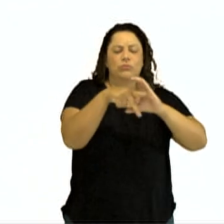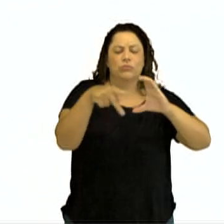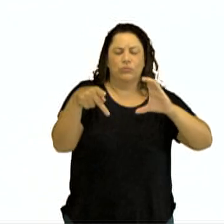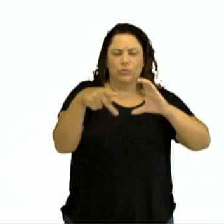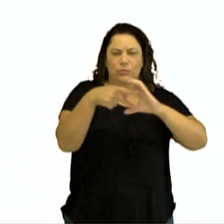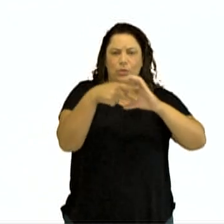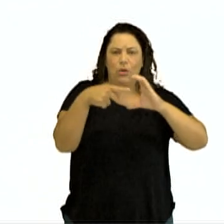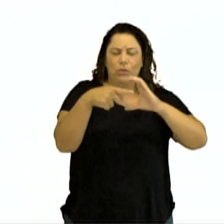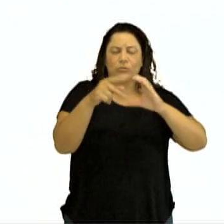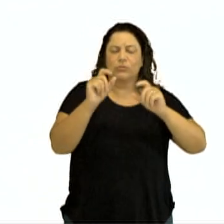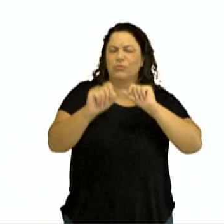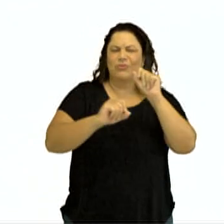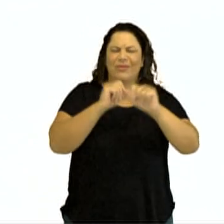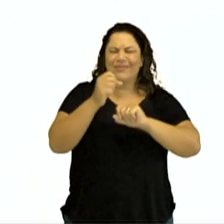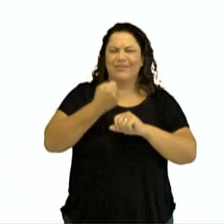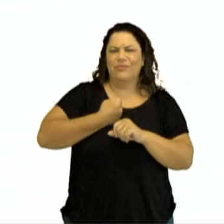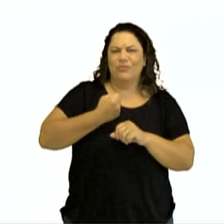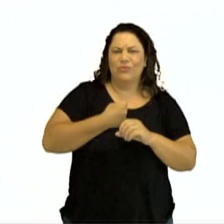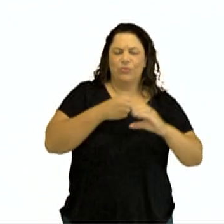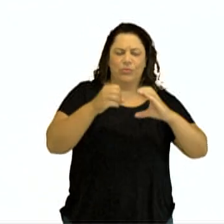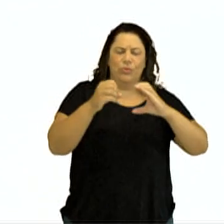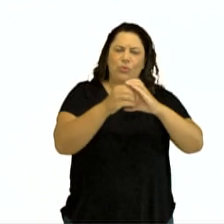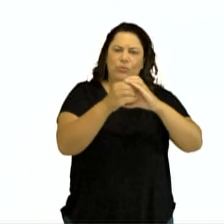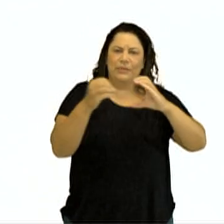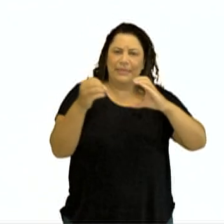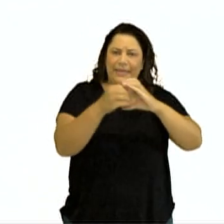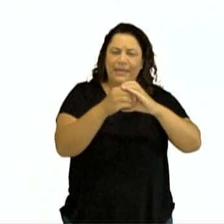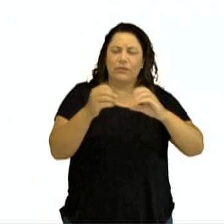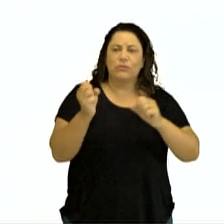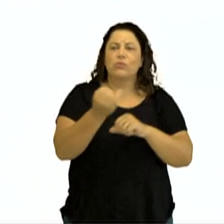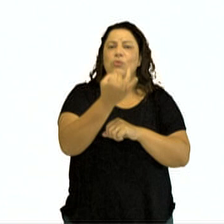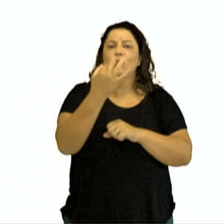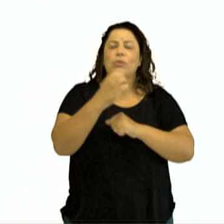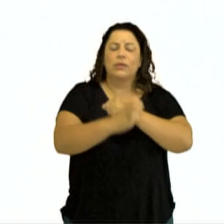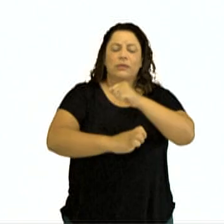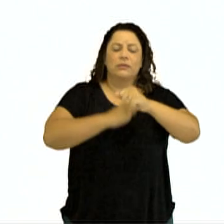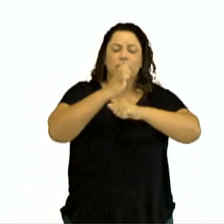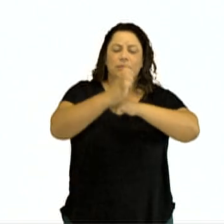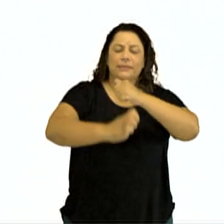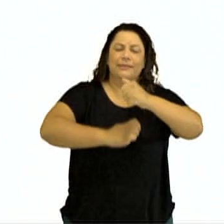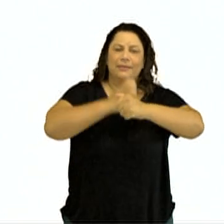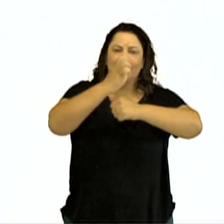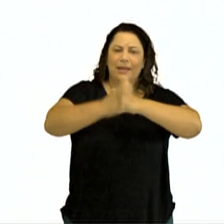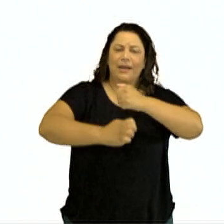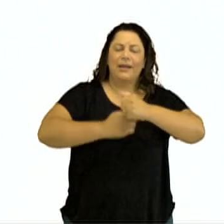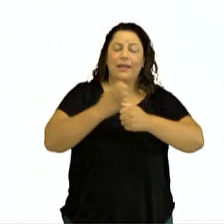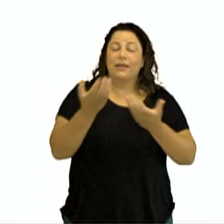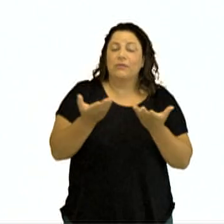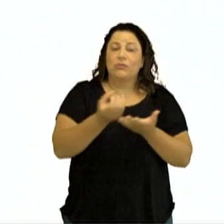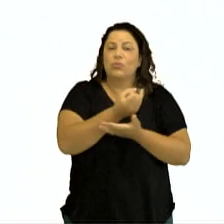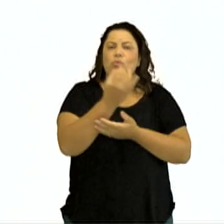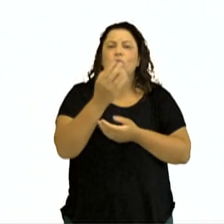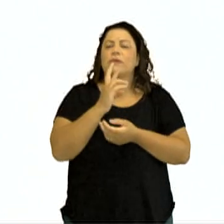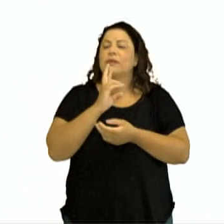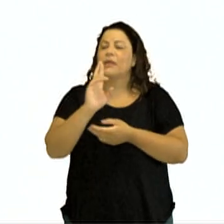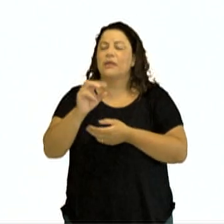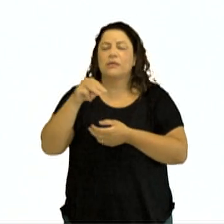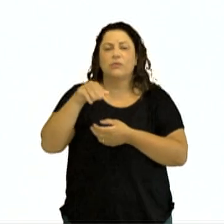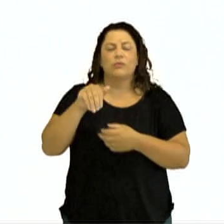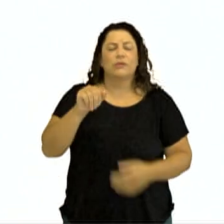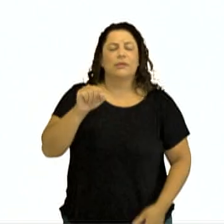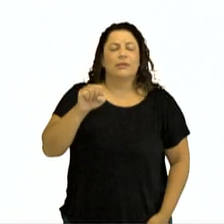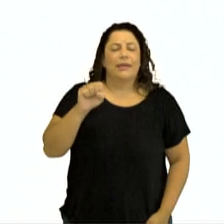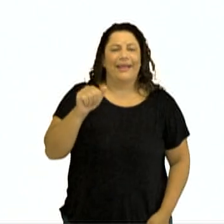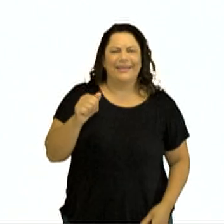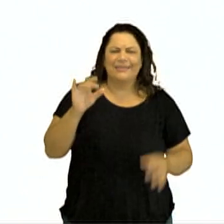de nêutrons, qual é o número de elétrons, qual é o número de massa desse átomo. É bem simples, eu quero que cada